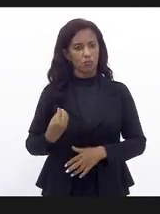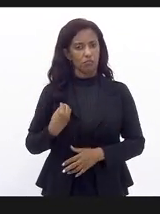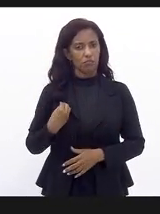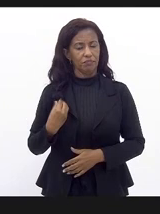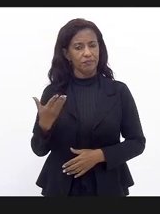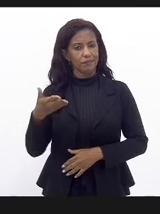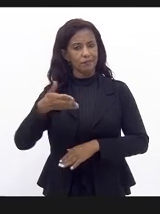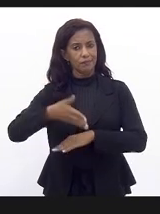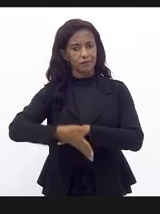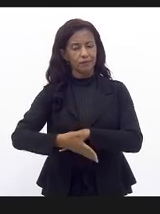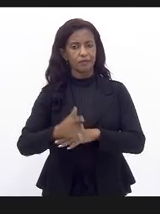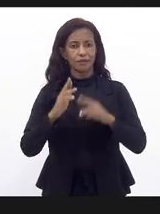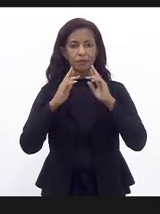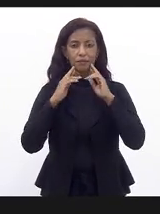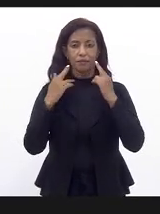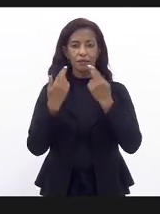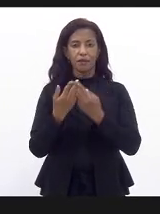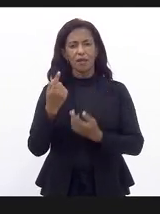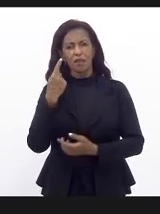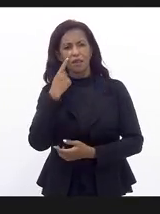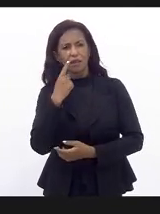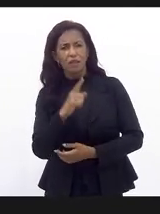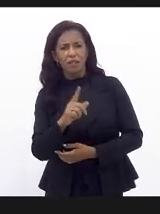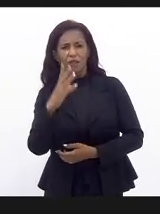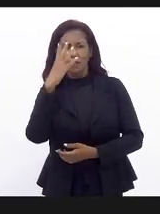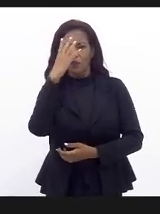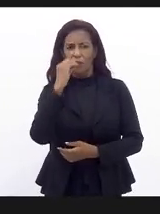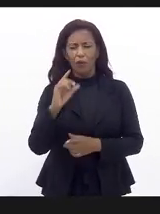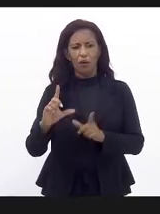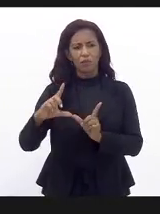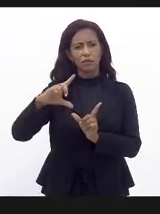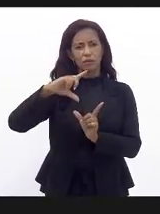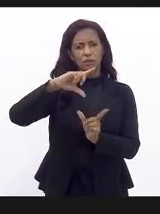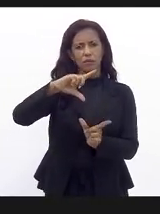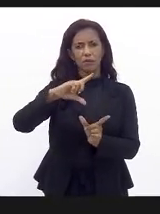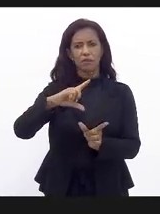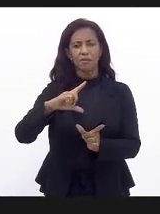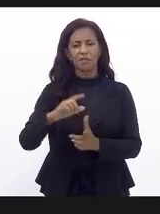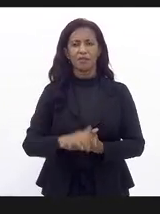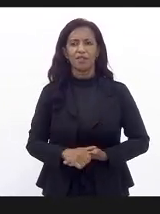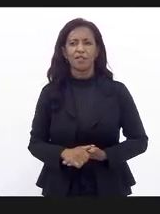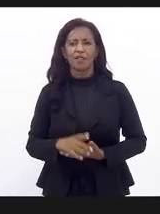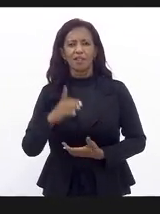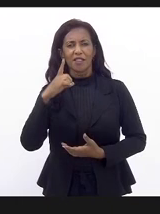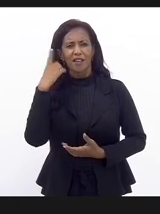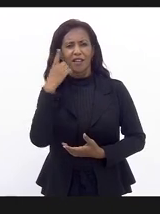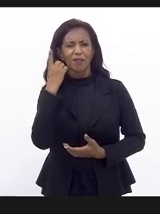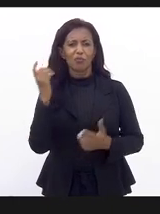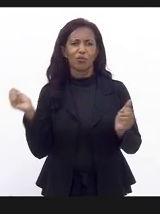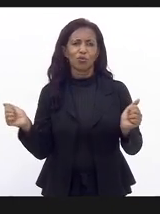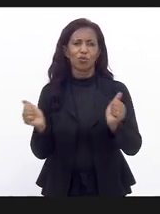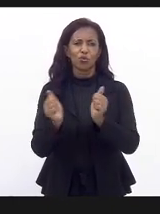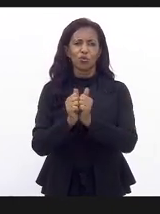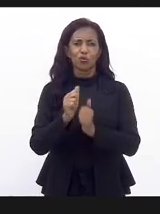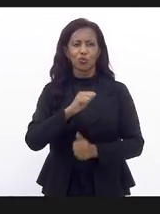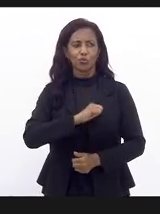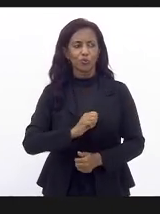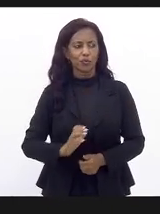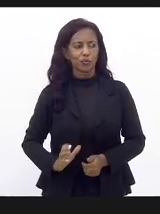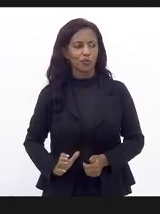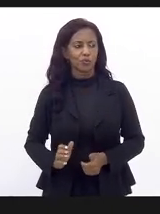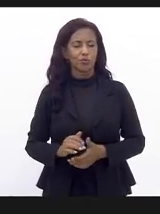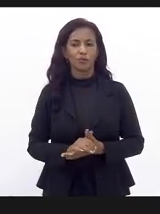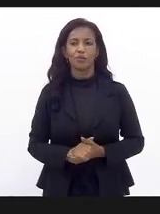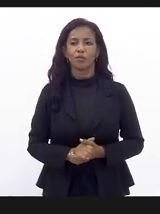na sessão, e aí vi aquela foto belíssima que as deputadas tiraram com o nosso presidente, André